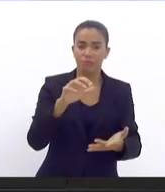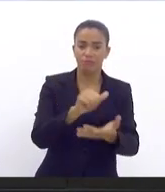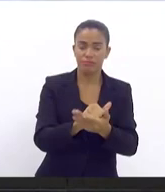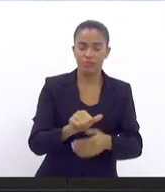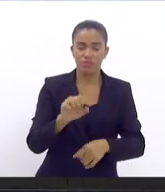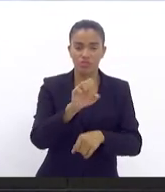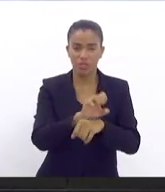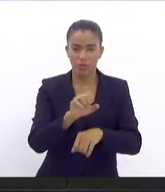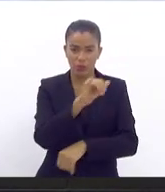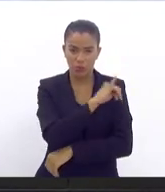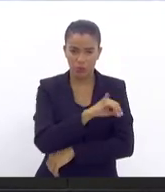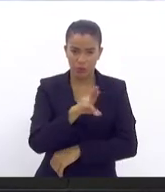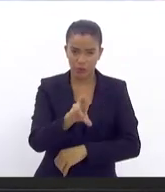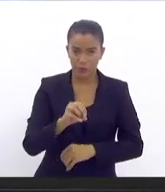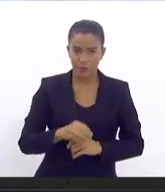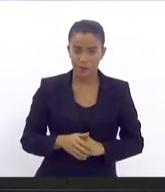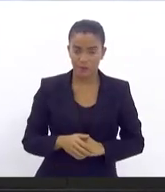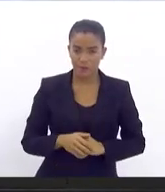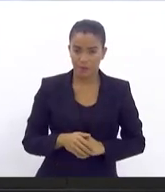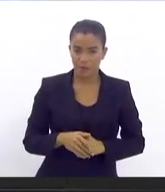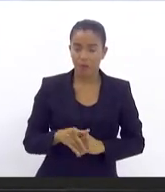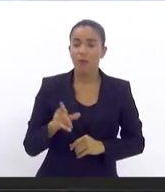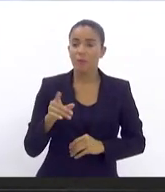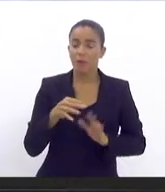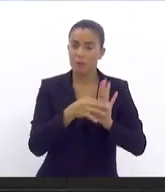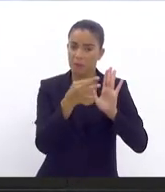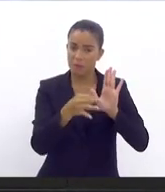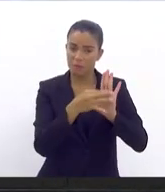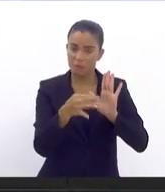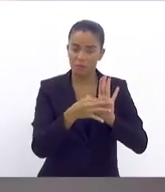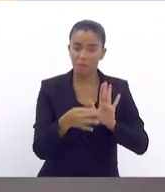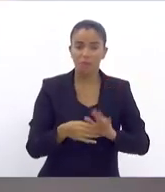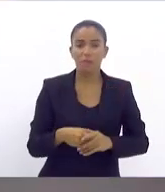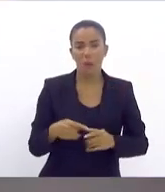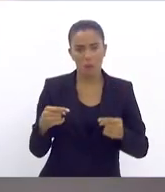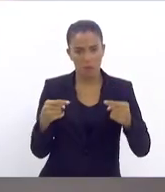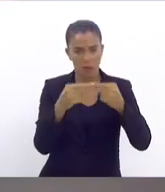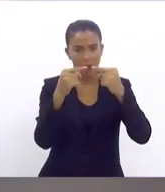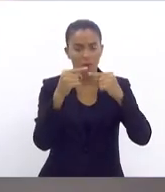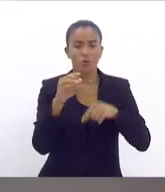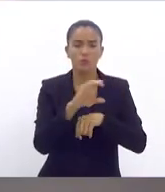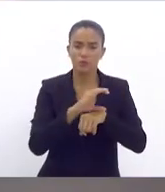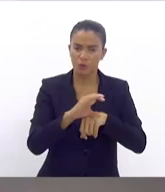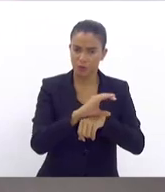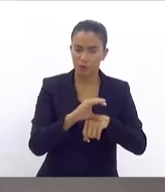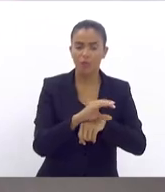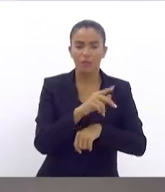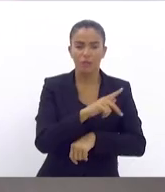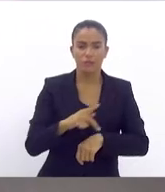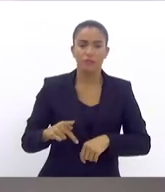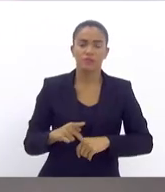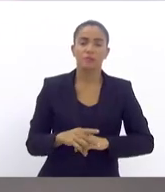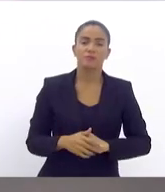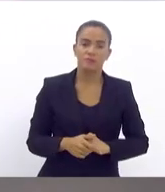do Estado do Rio de Janeiro. Para aparecer, deputado Filipinho Ramos. Pela condicionalidade, presidente.